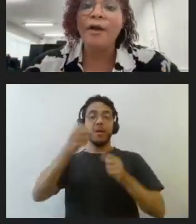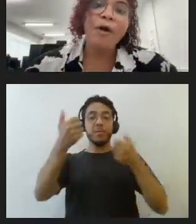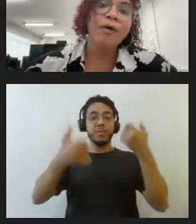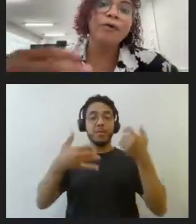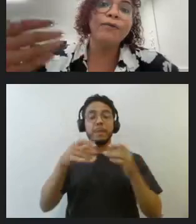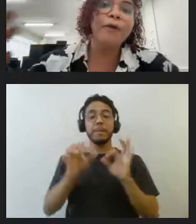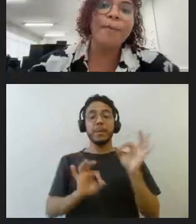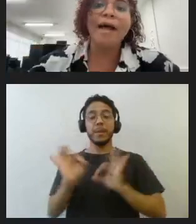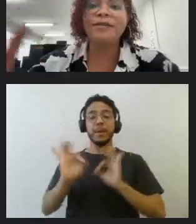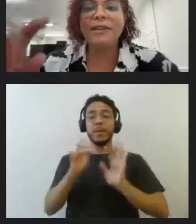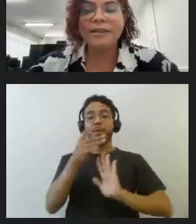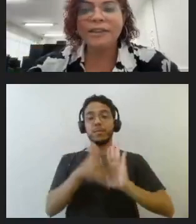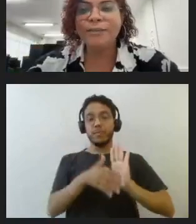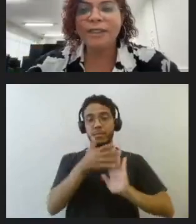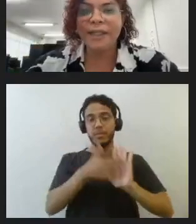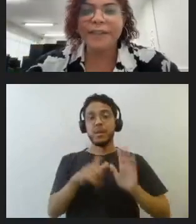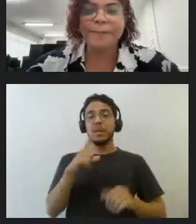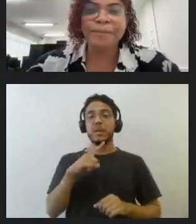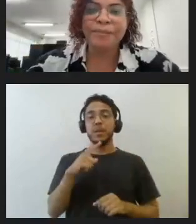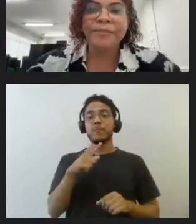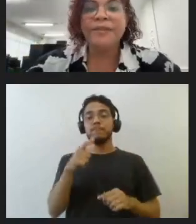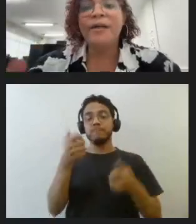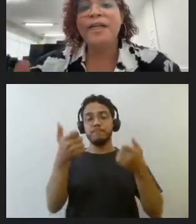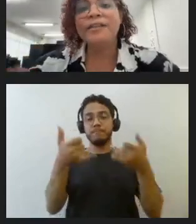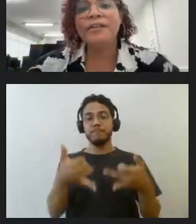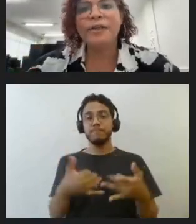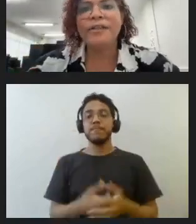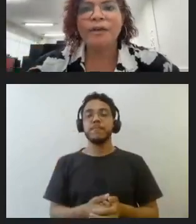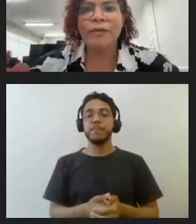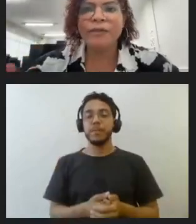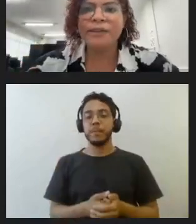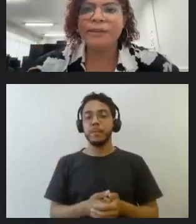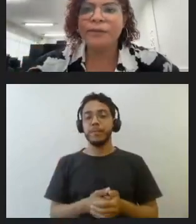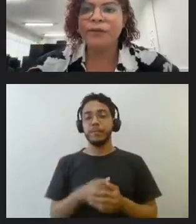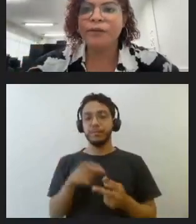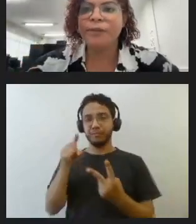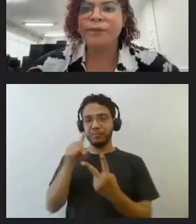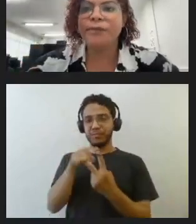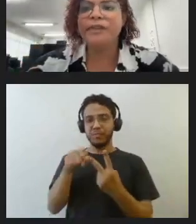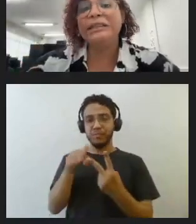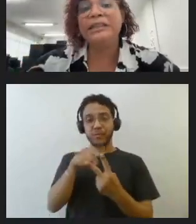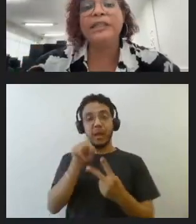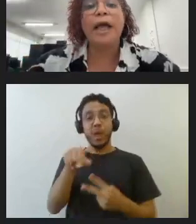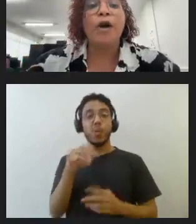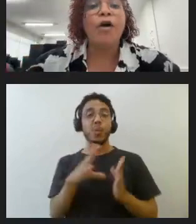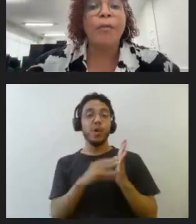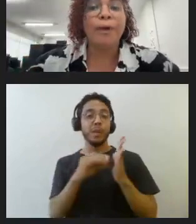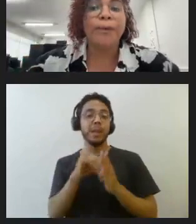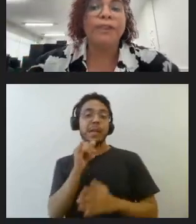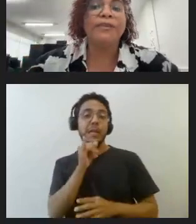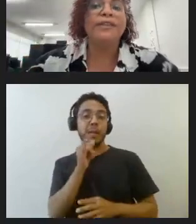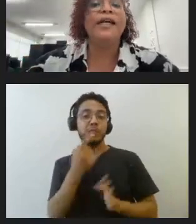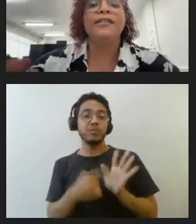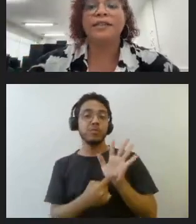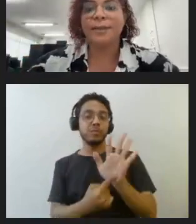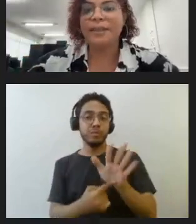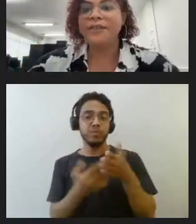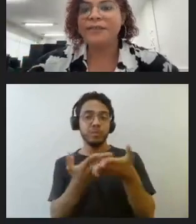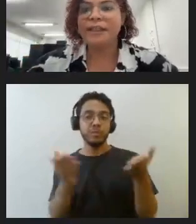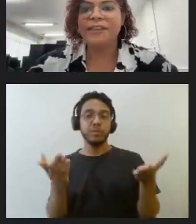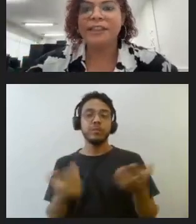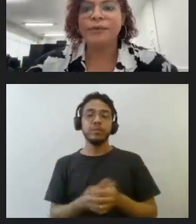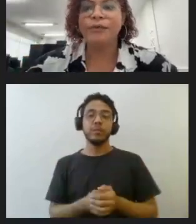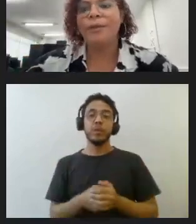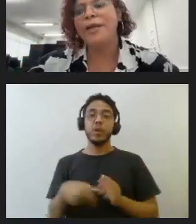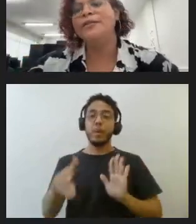slide ou outro formato desde que a gente planeje. Então, esses 2 são alguns exemplos que eu trouxe para vocês e, com proposta de atividade, a gente está